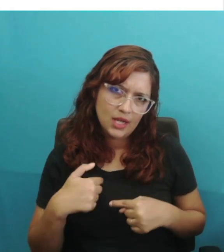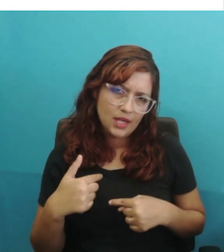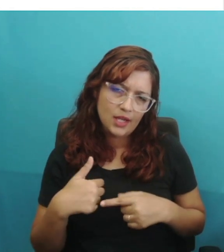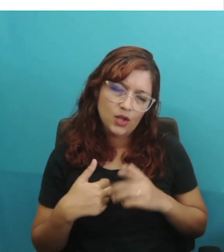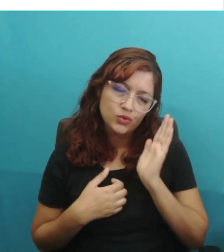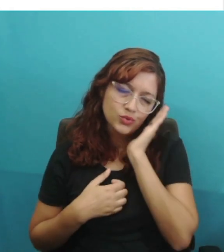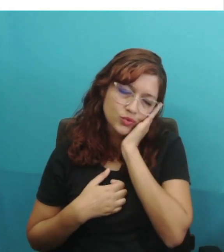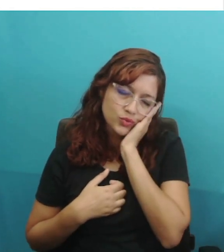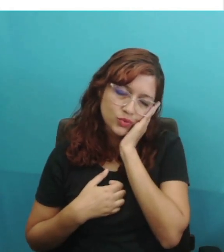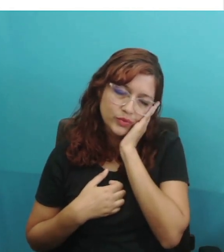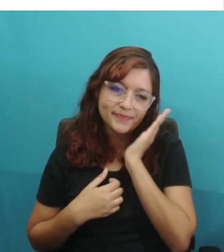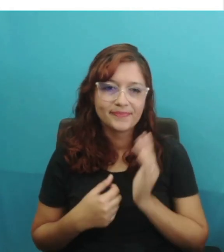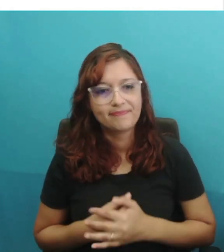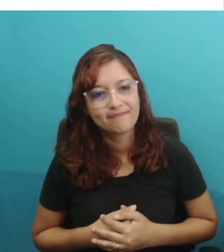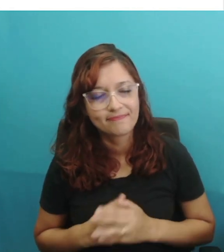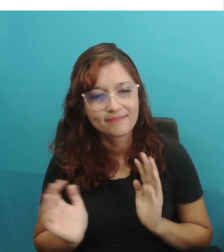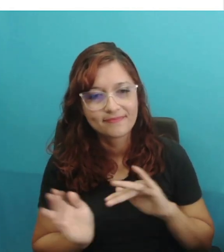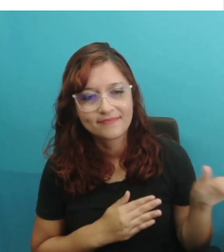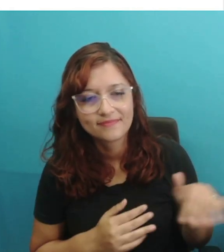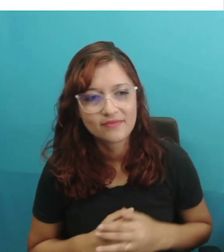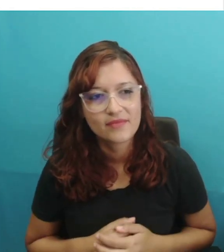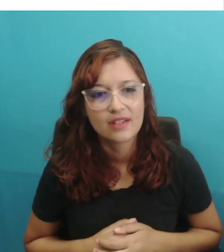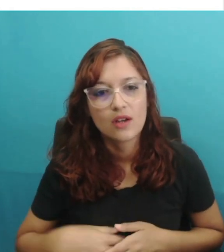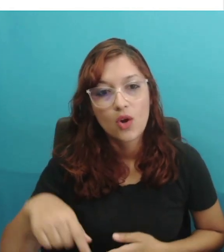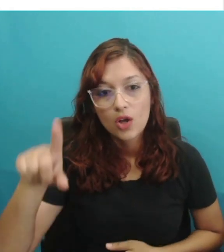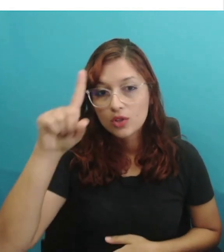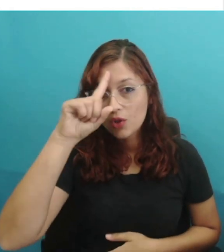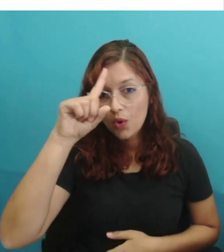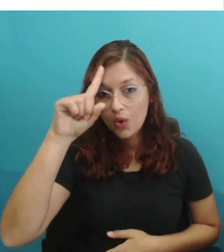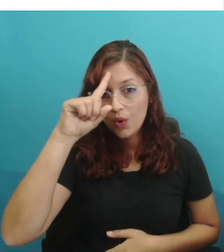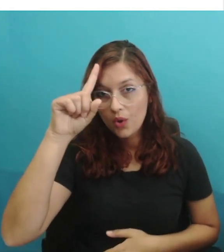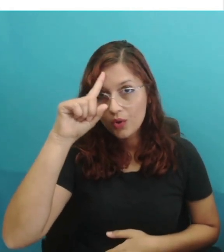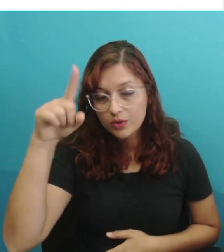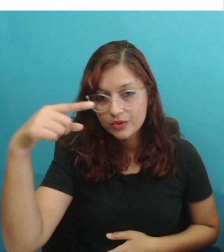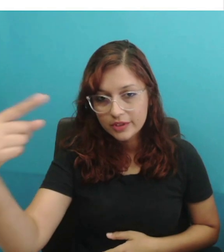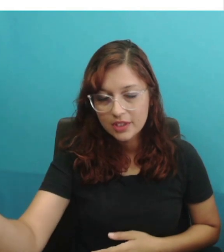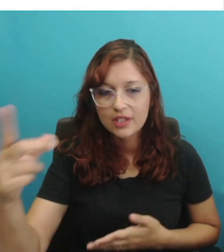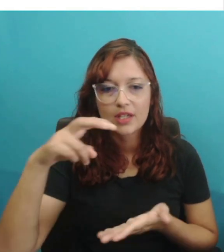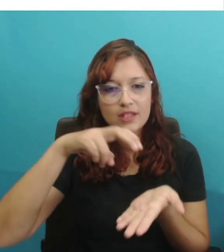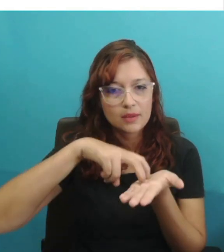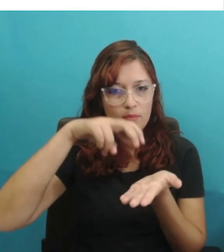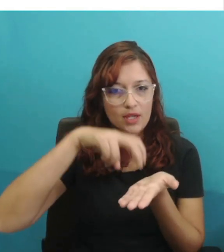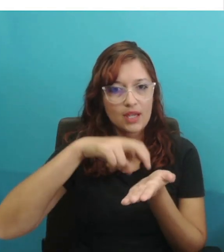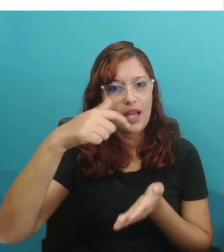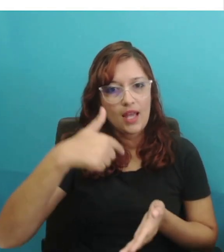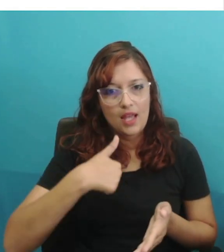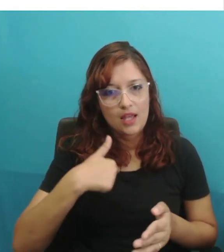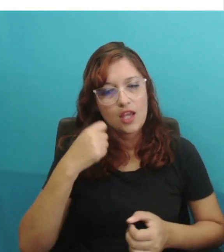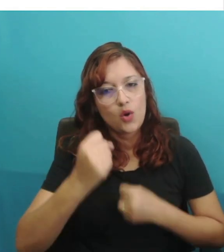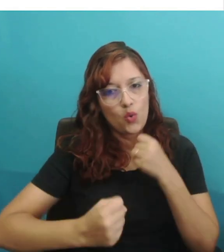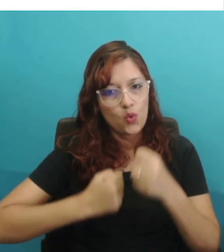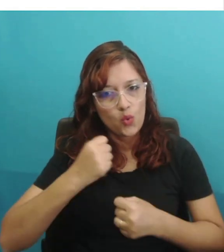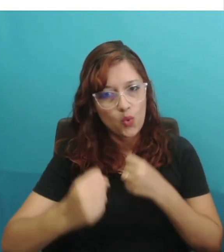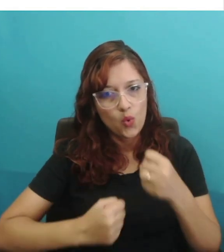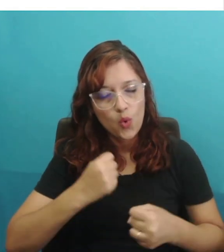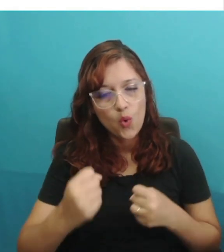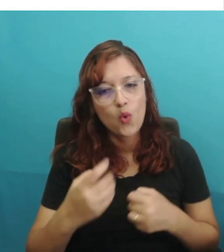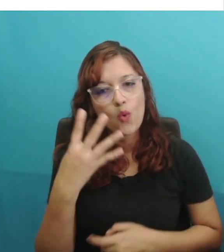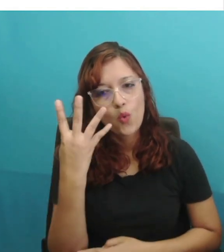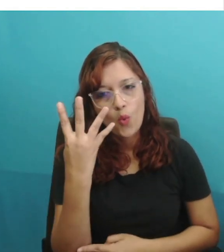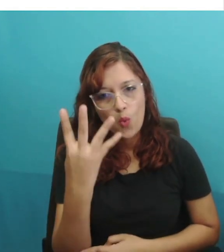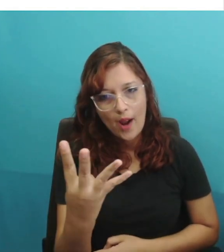Correndo. Esse não tem a ver comigo, eu gosto de dormir. Vamos lá. Todo dia de manhã